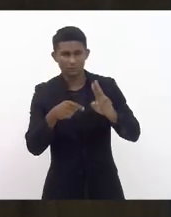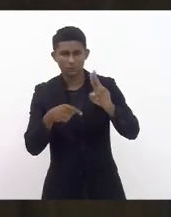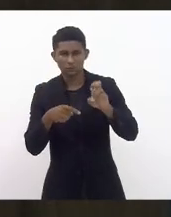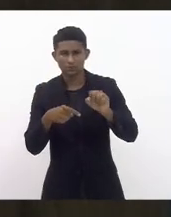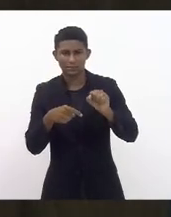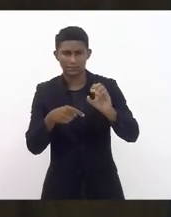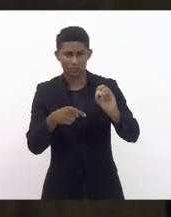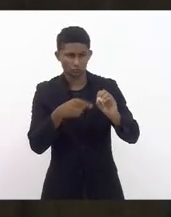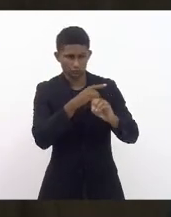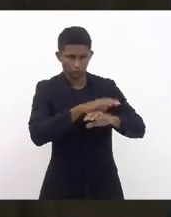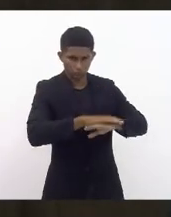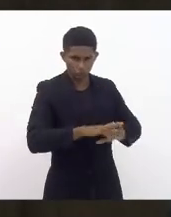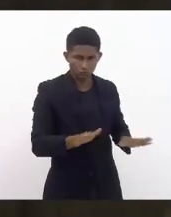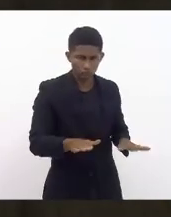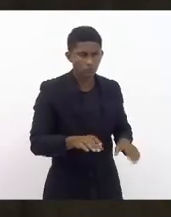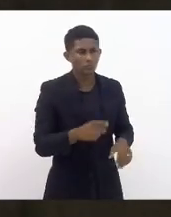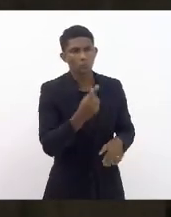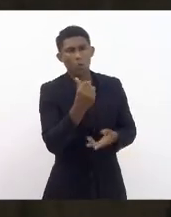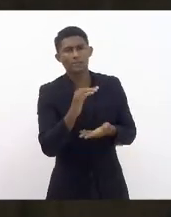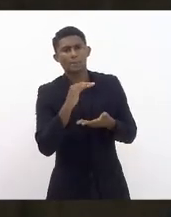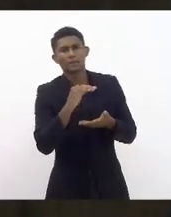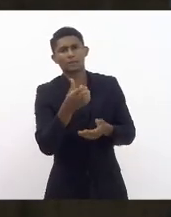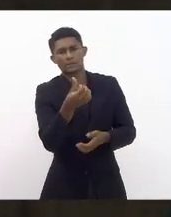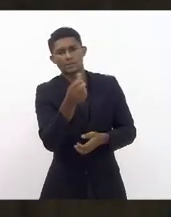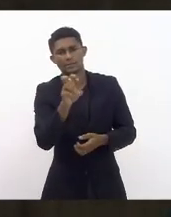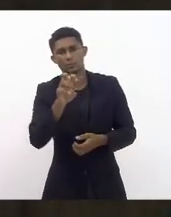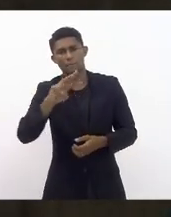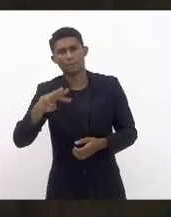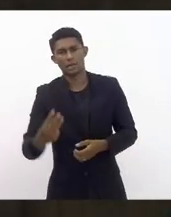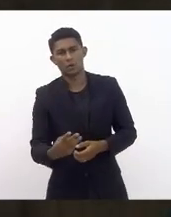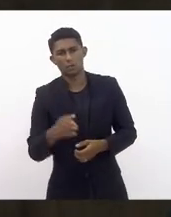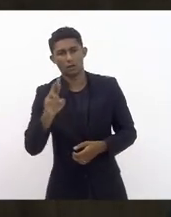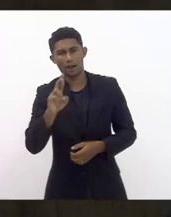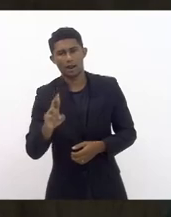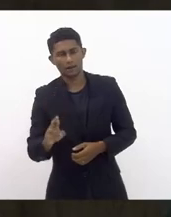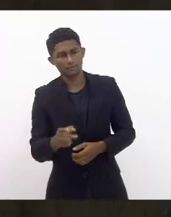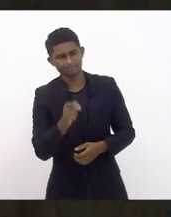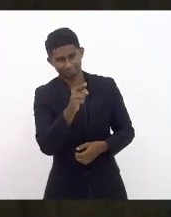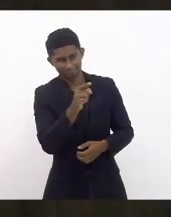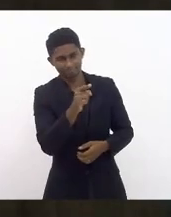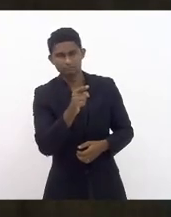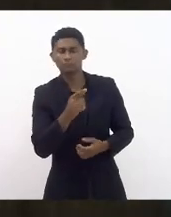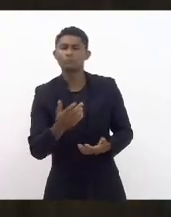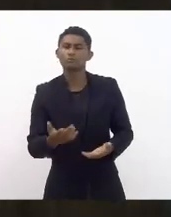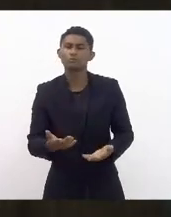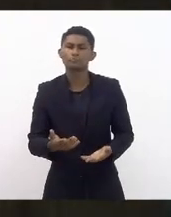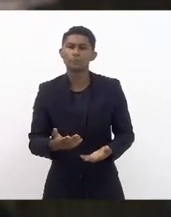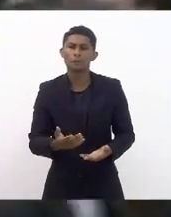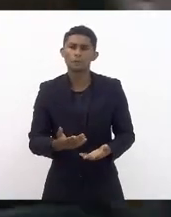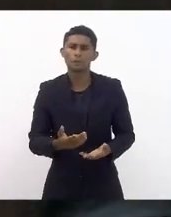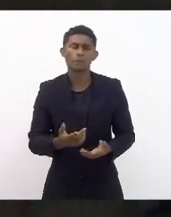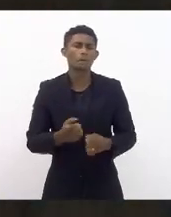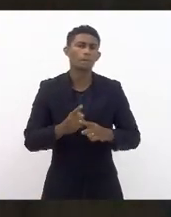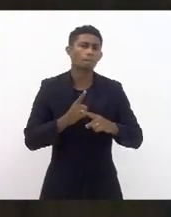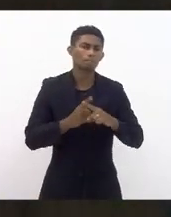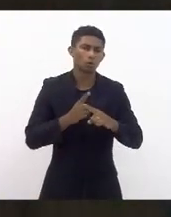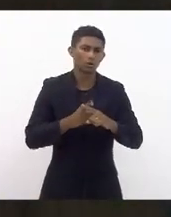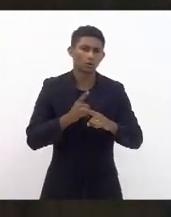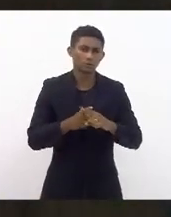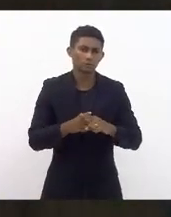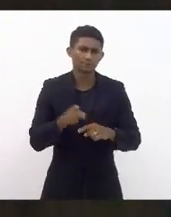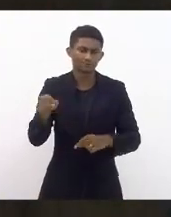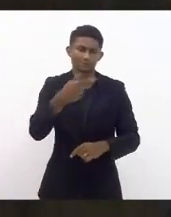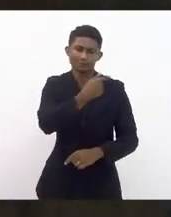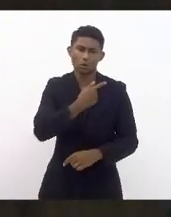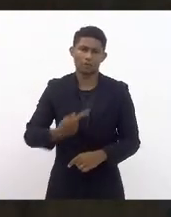UESO, 65 milhões de reais. Porque até isso o governo